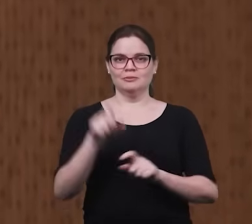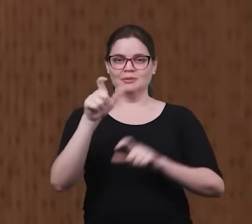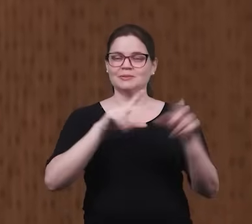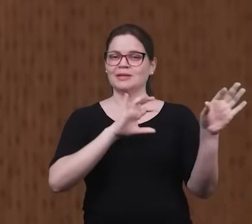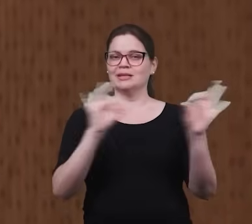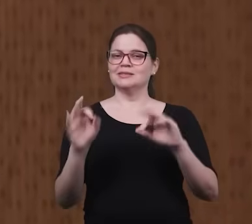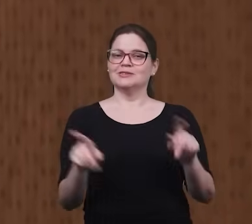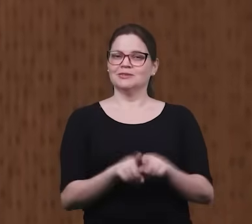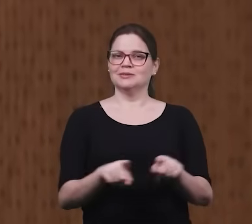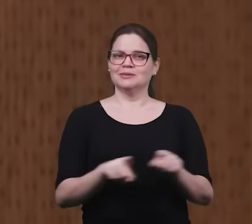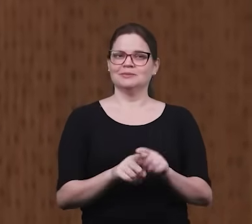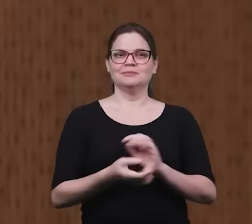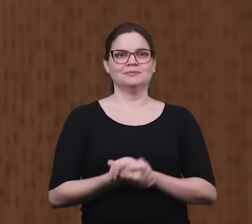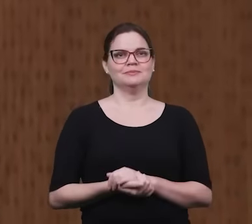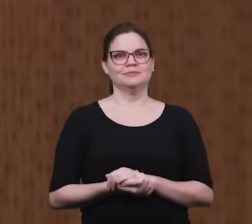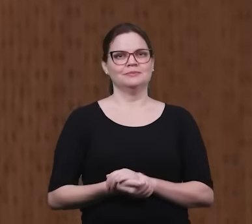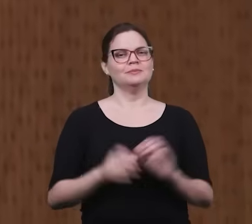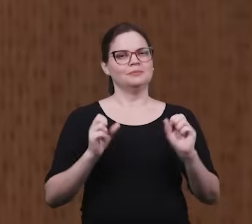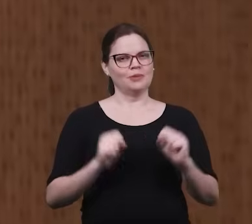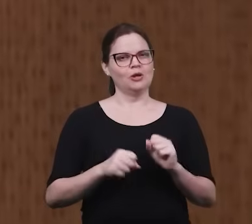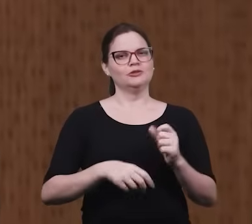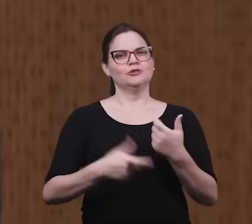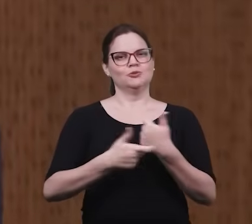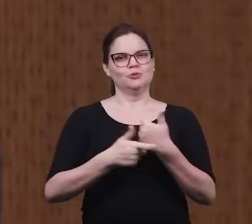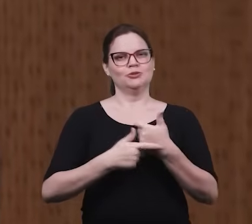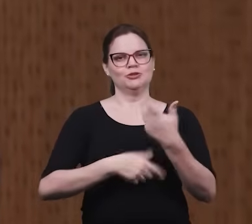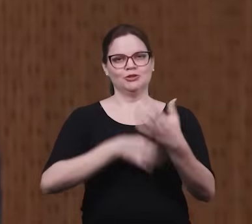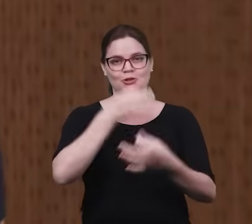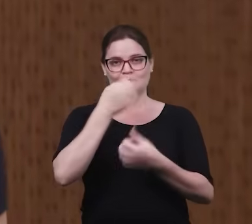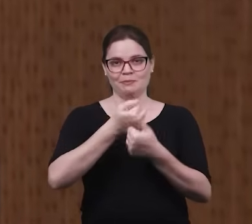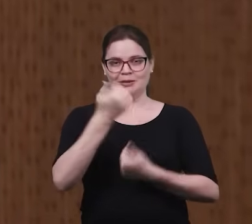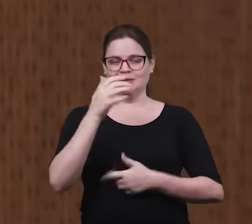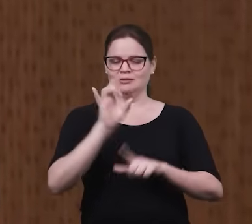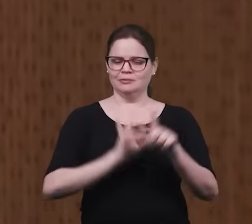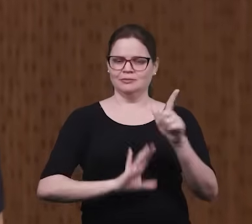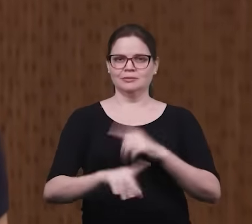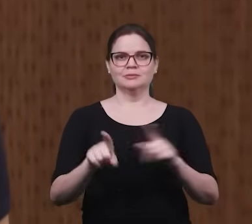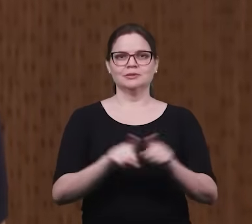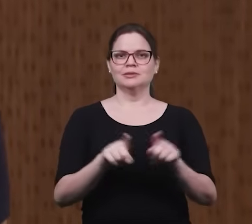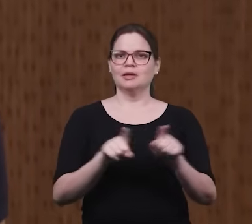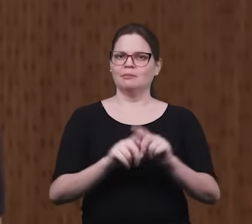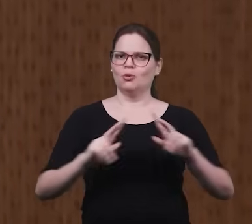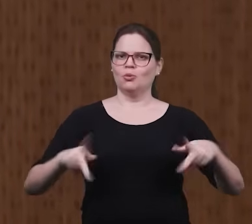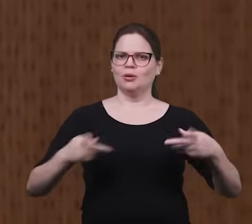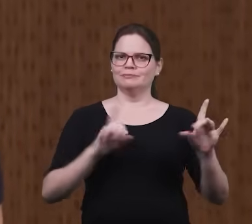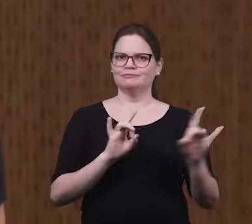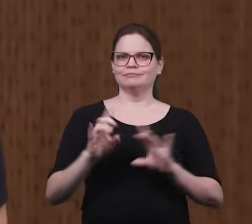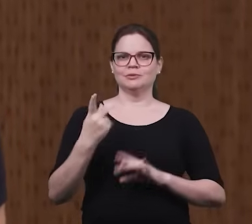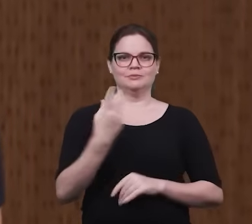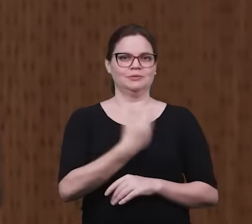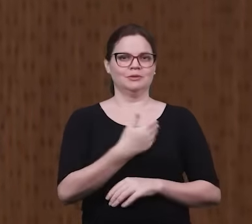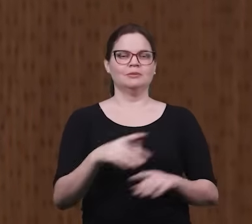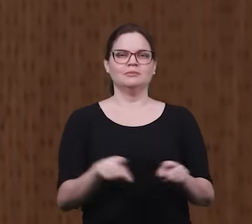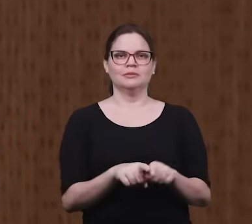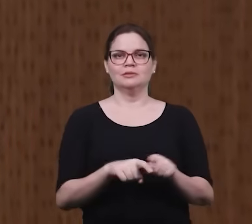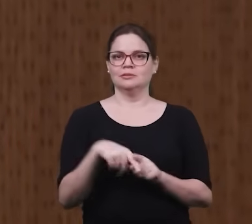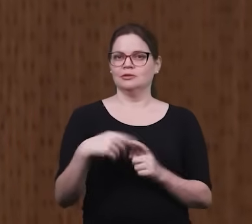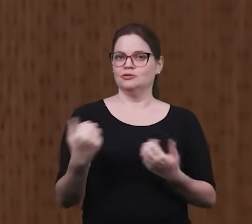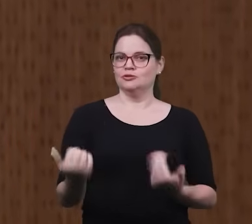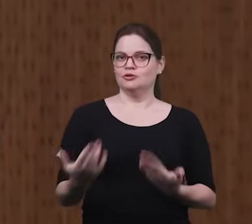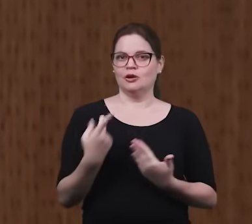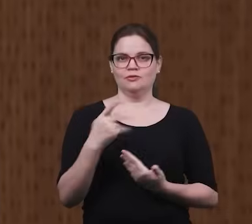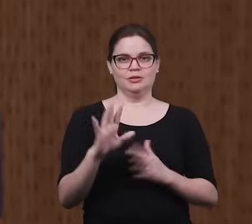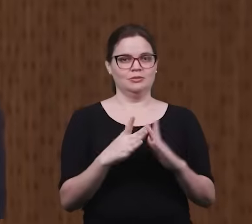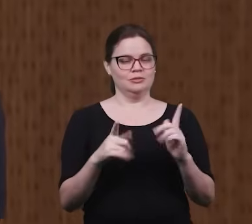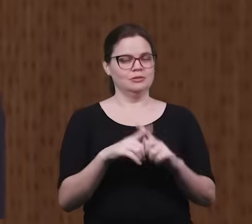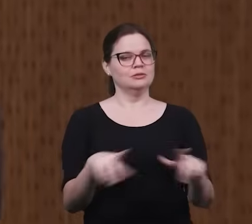a você que está nos assistindo, curta, comente, compartilhe. Não deixe de enviar esse vídeo para os seus amigos, né, para os jovens